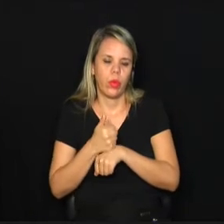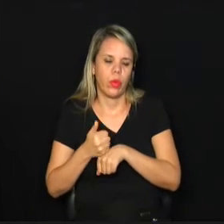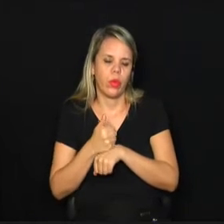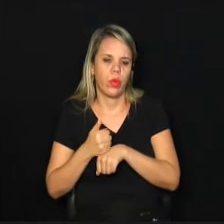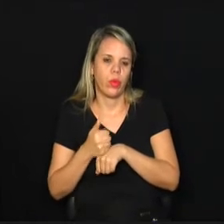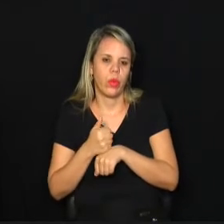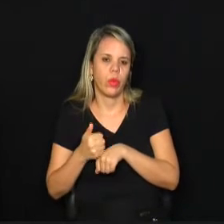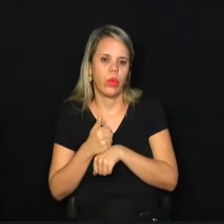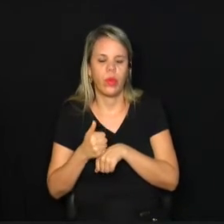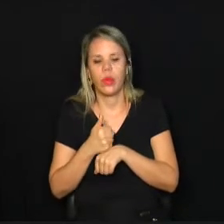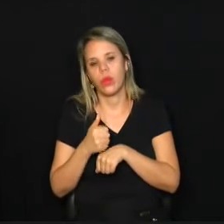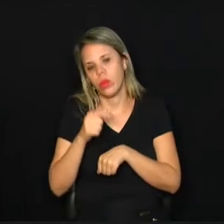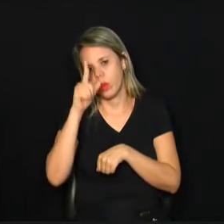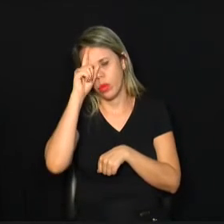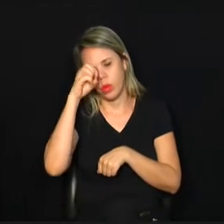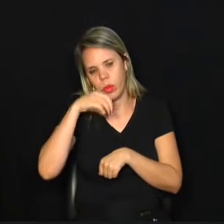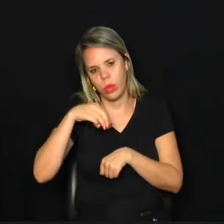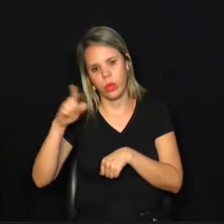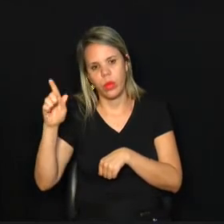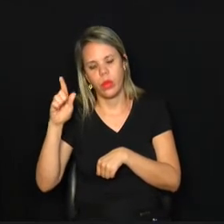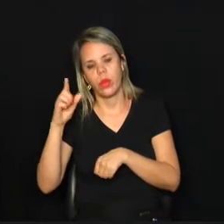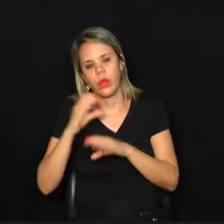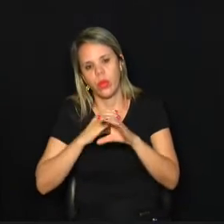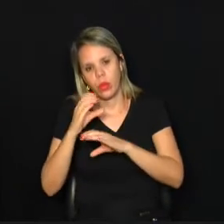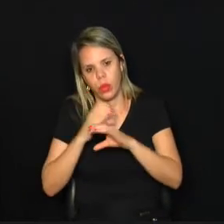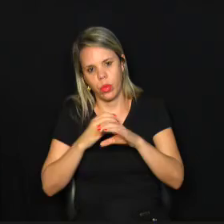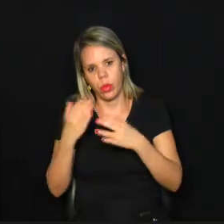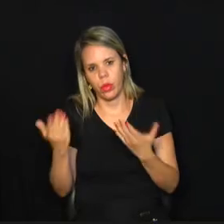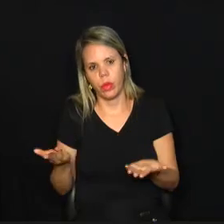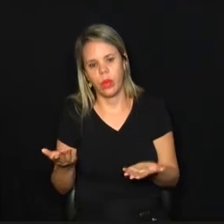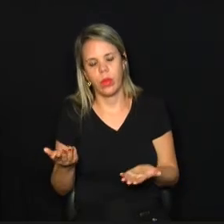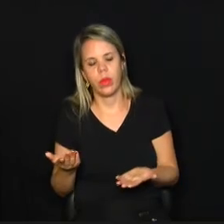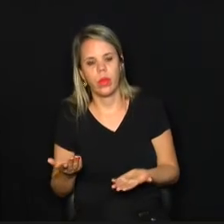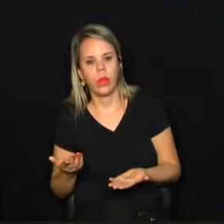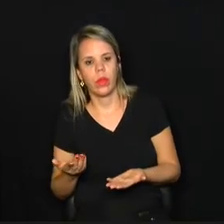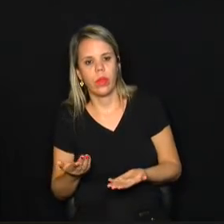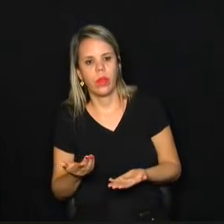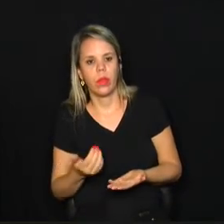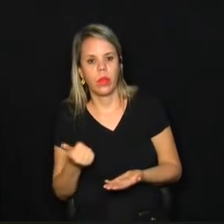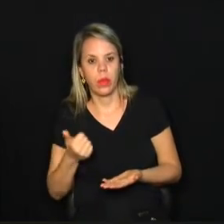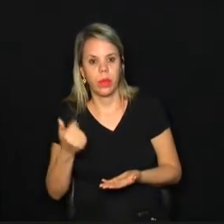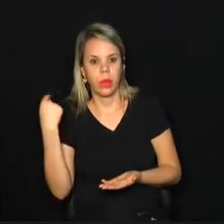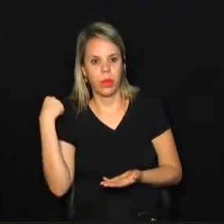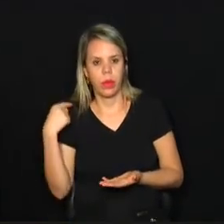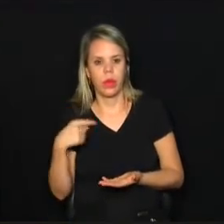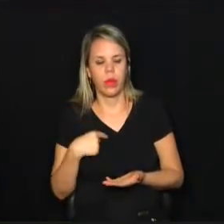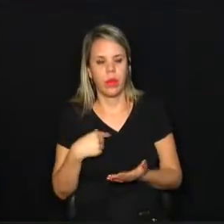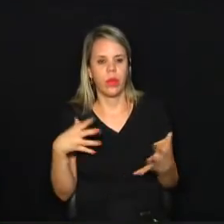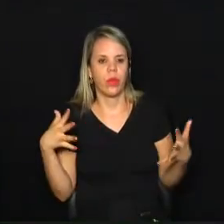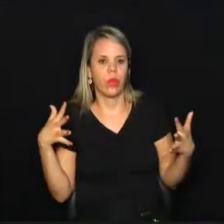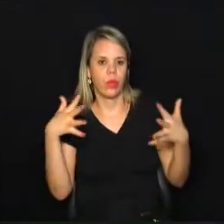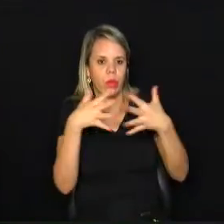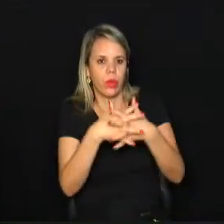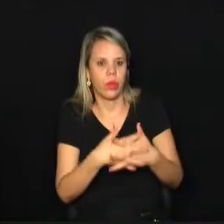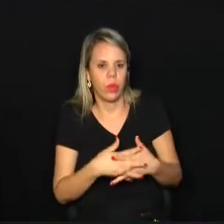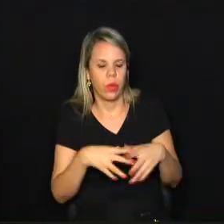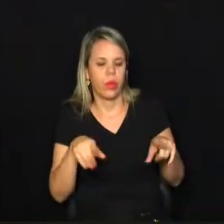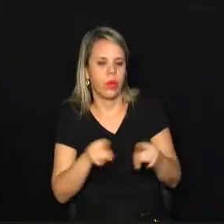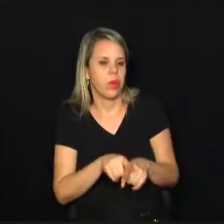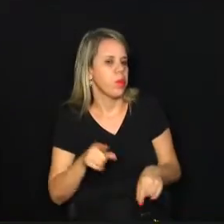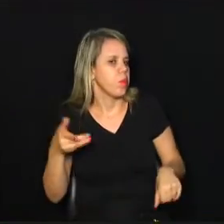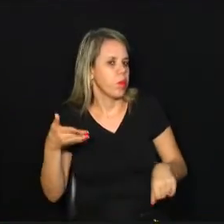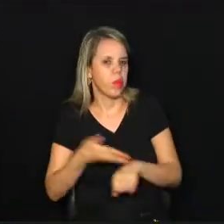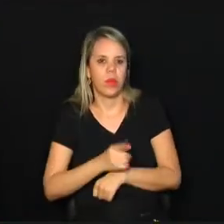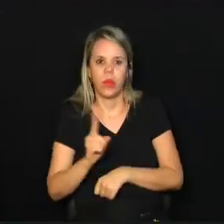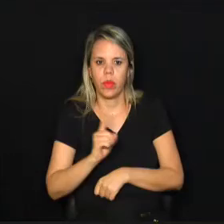pela rede Mário Gatti, funcionários públicos concursados. Coisa que, na primeira vez que deu toda aquela confusão, que eu também não participei,